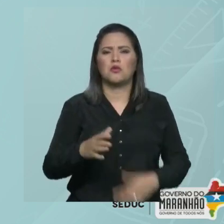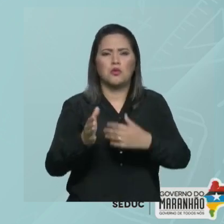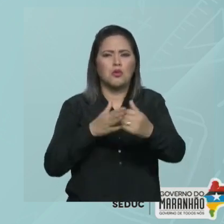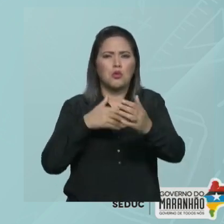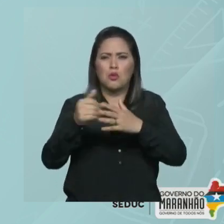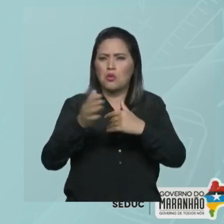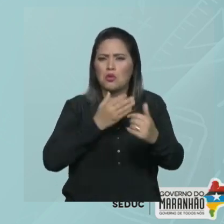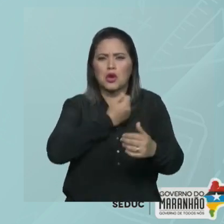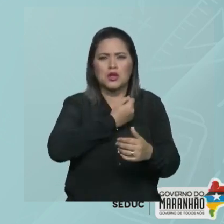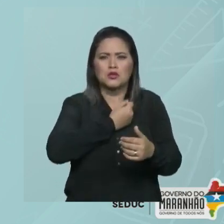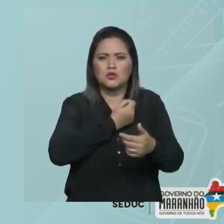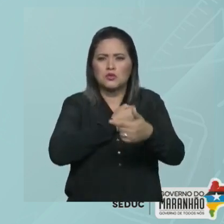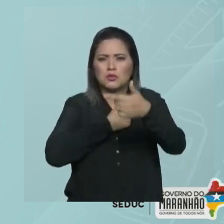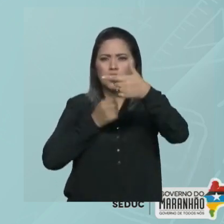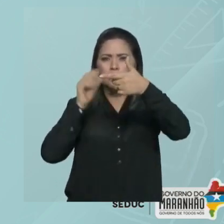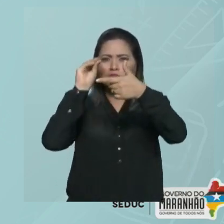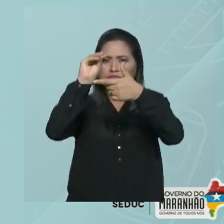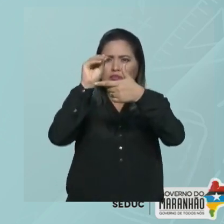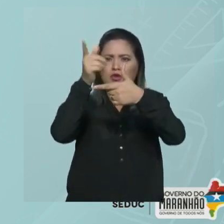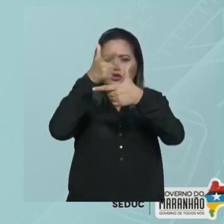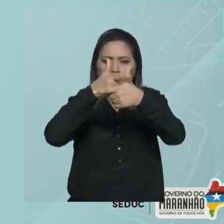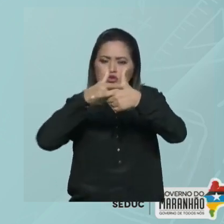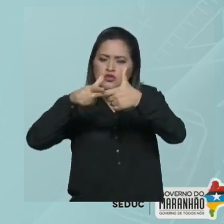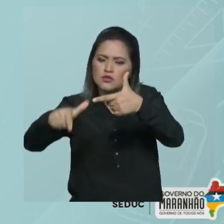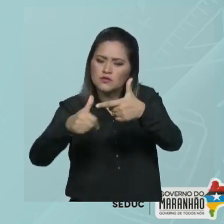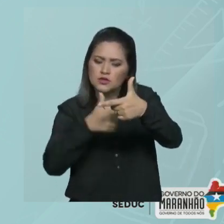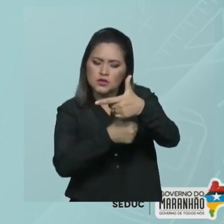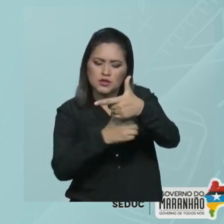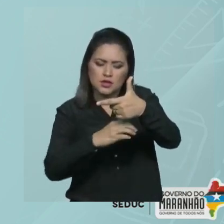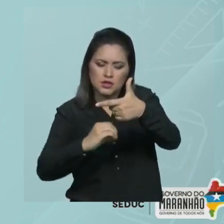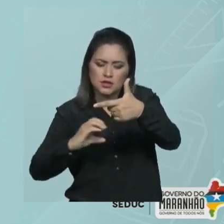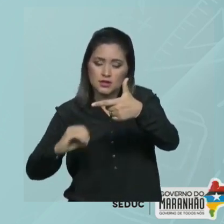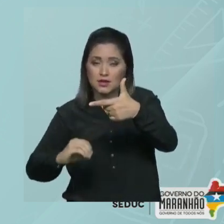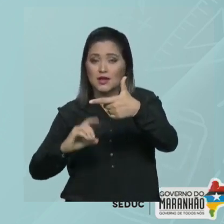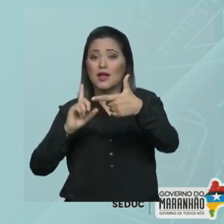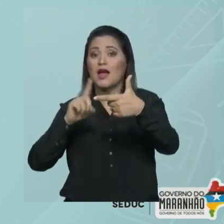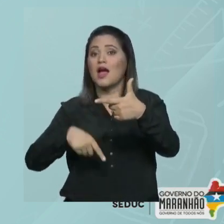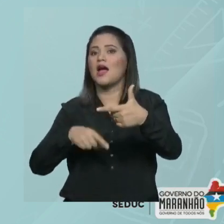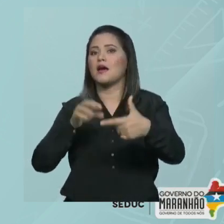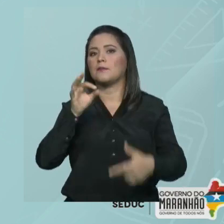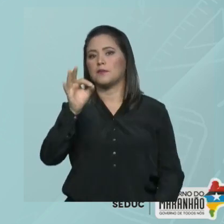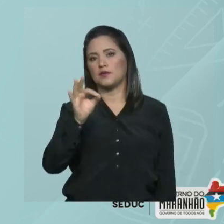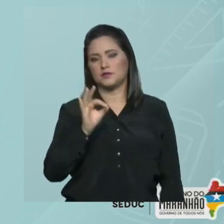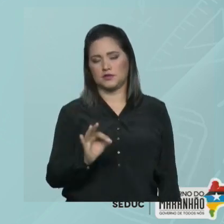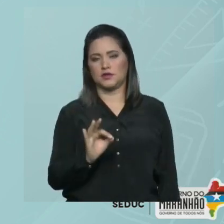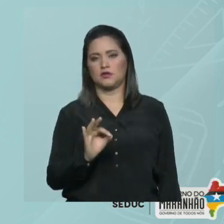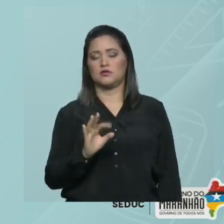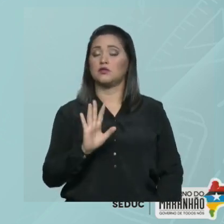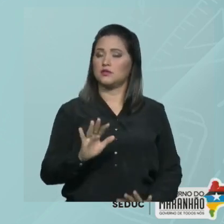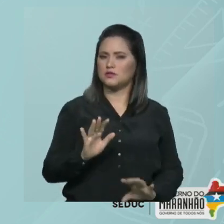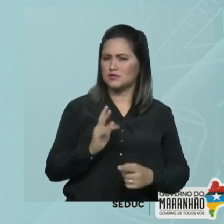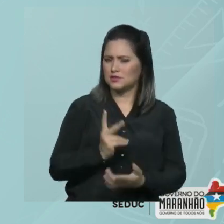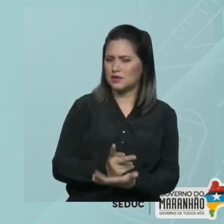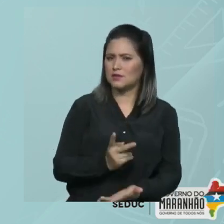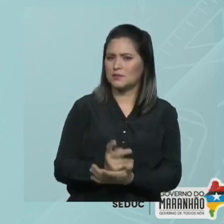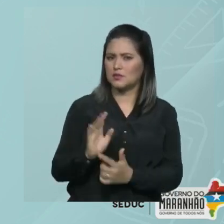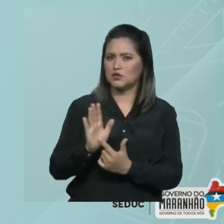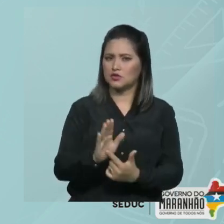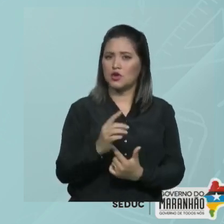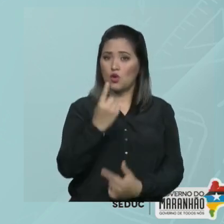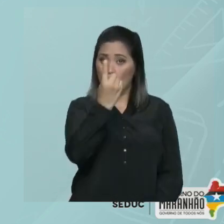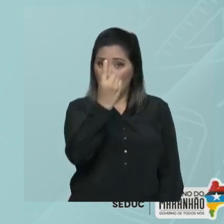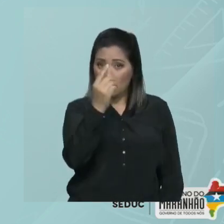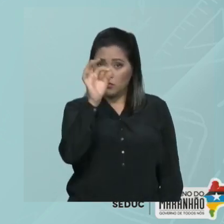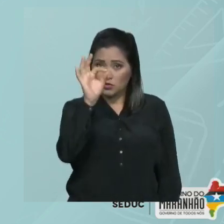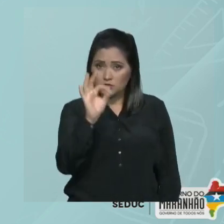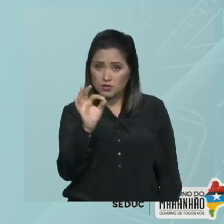é denominada taxa percentual. Então, sempre que aparecer aqui 5%, 1%, 10%, eu